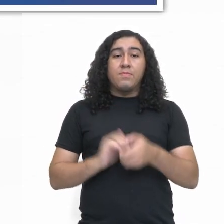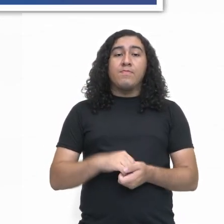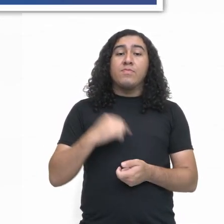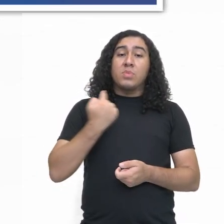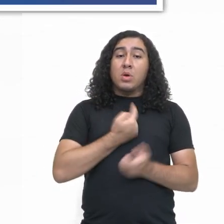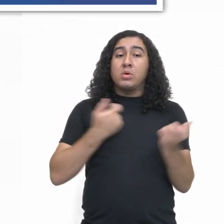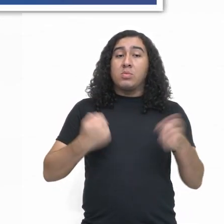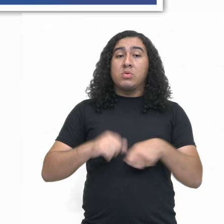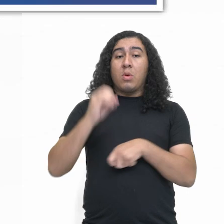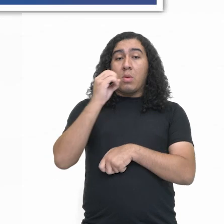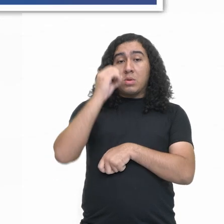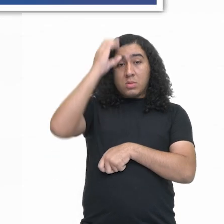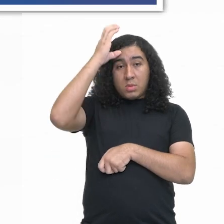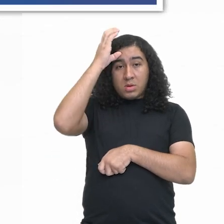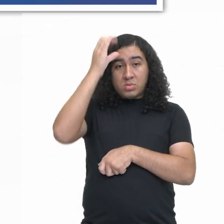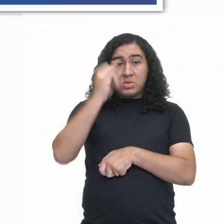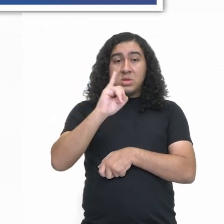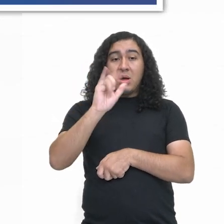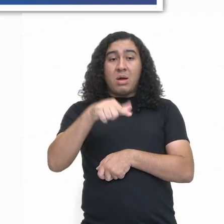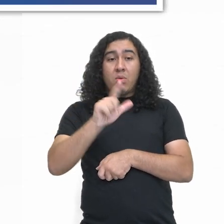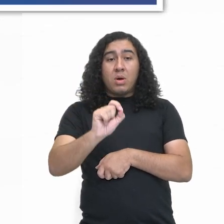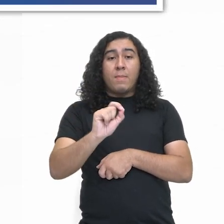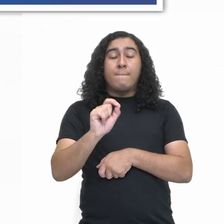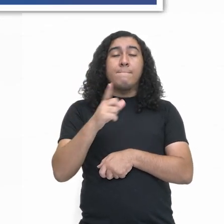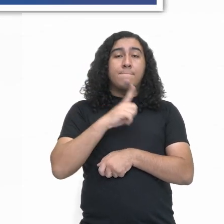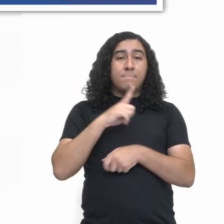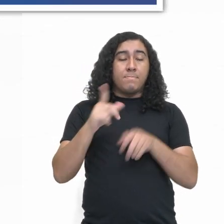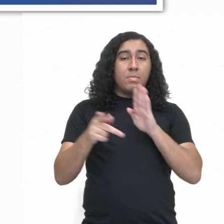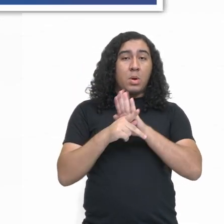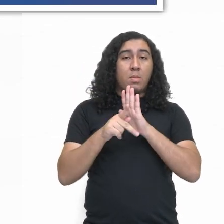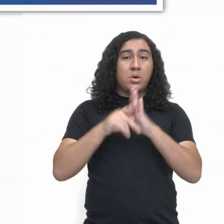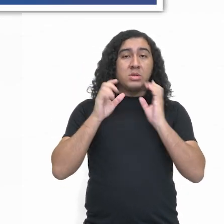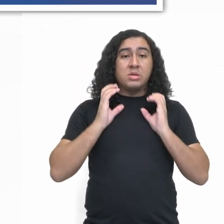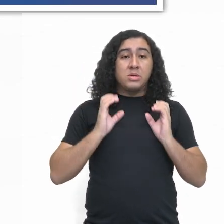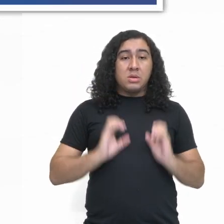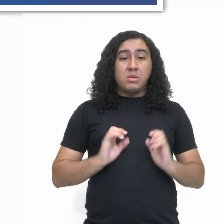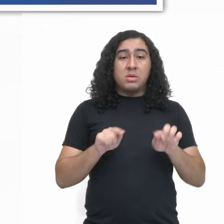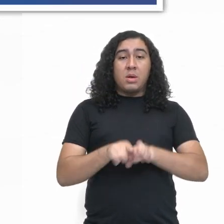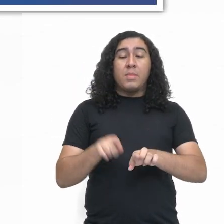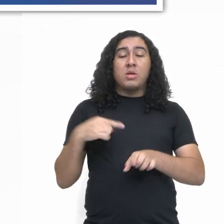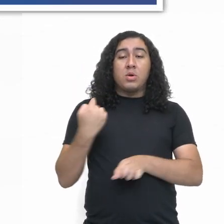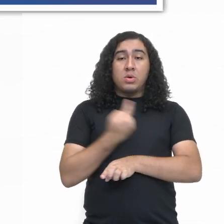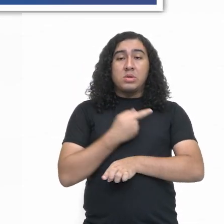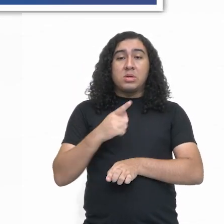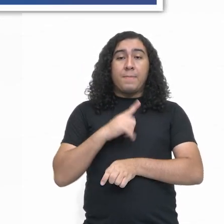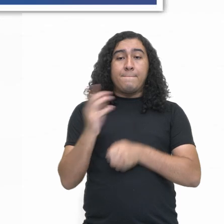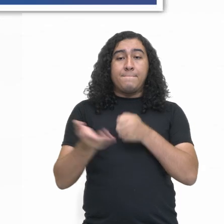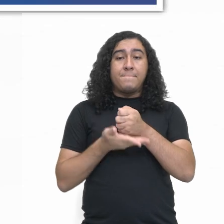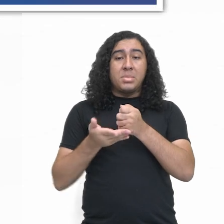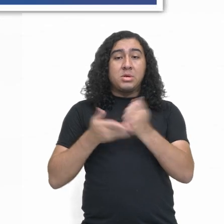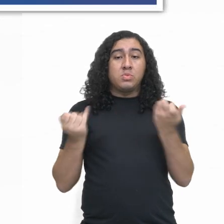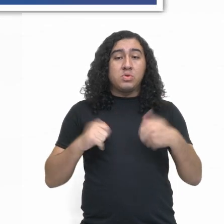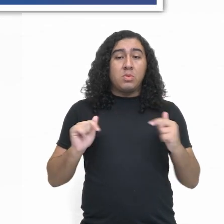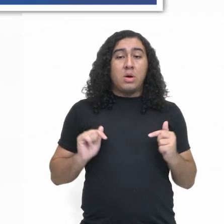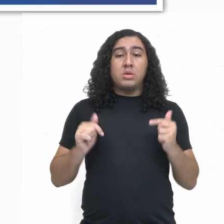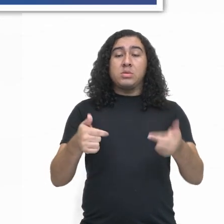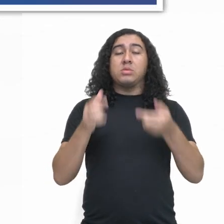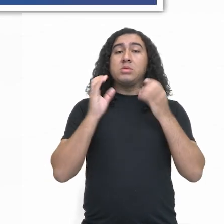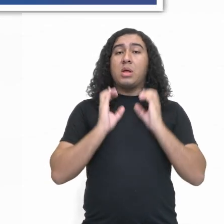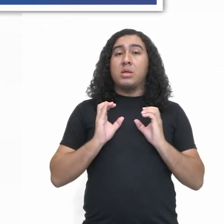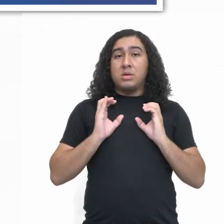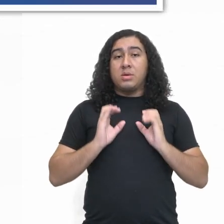nossa educação enquanto cidadãos e nos fornece uma base para o exercício da